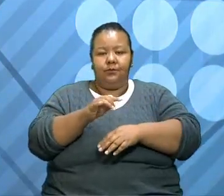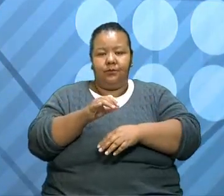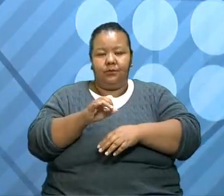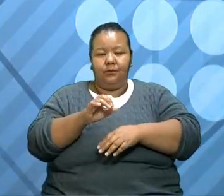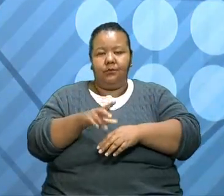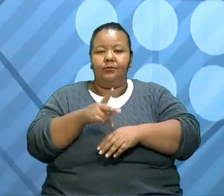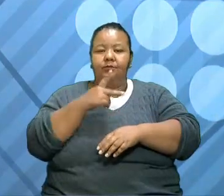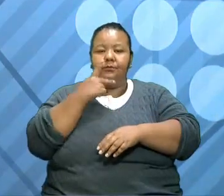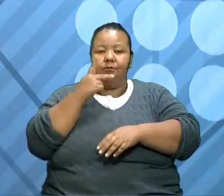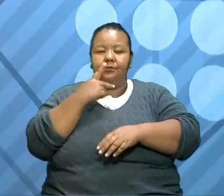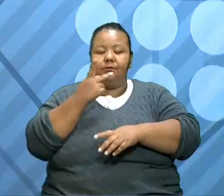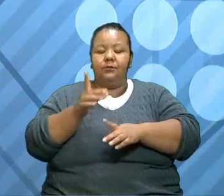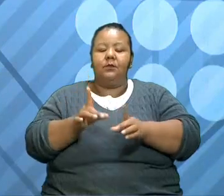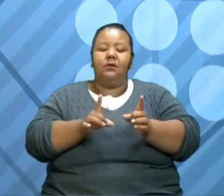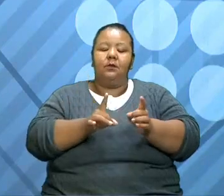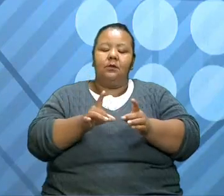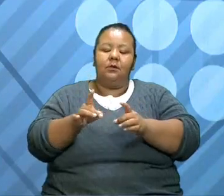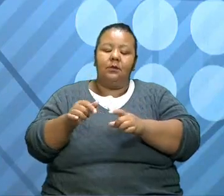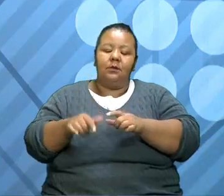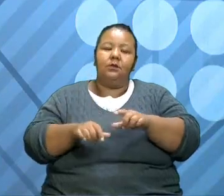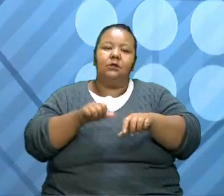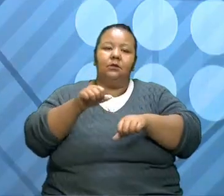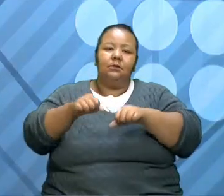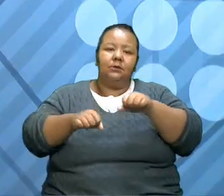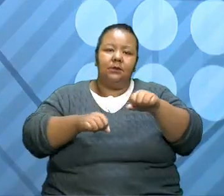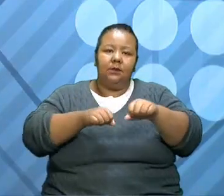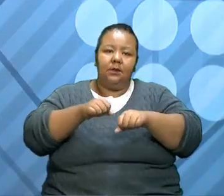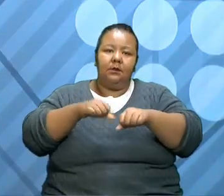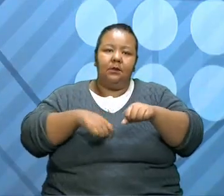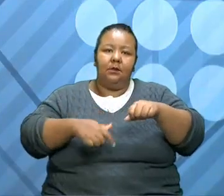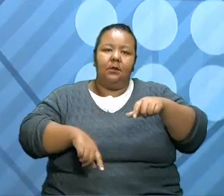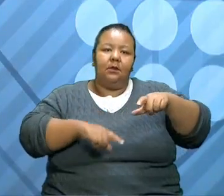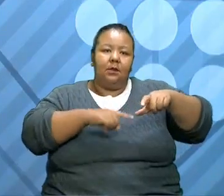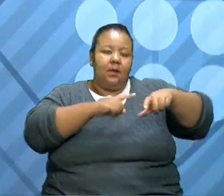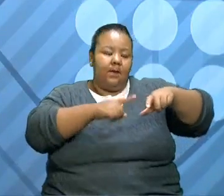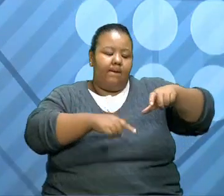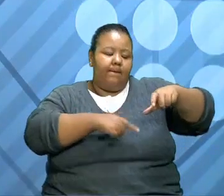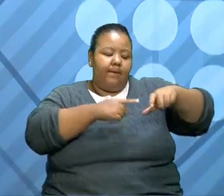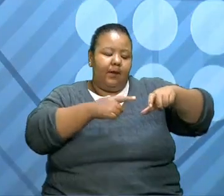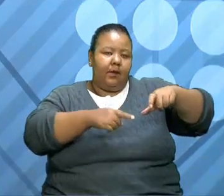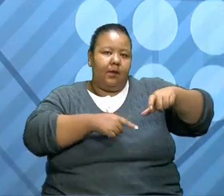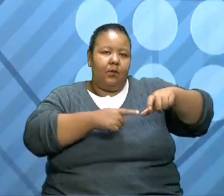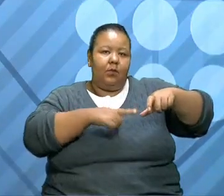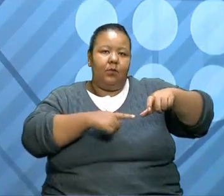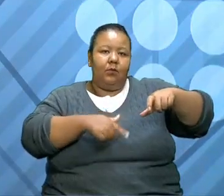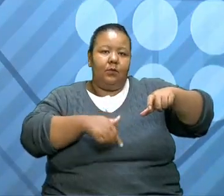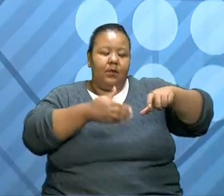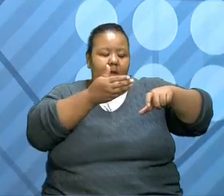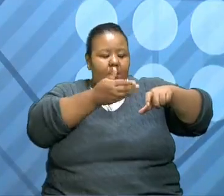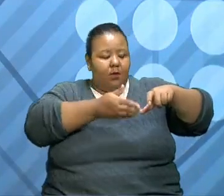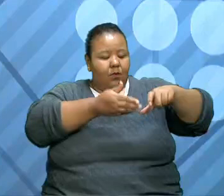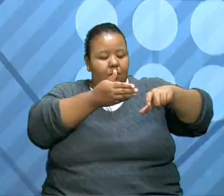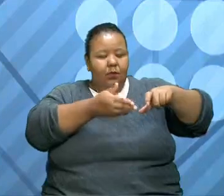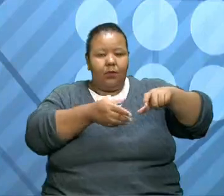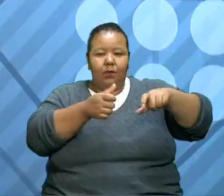vende bicicletas, essas bicicletas têm pneu, tem o aro ali dela e tem o guidão. Você